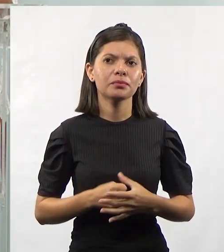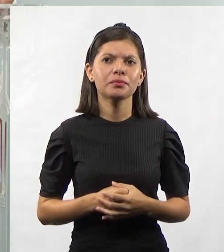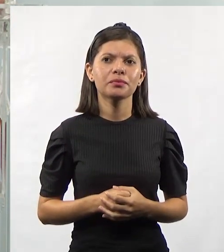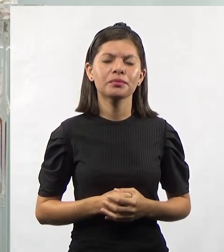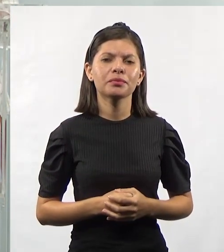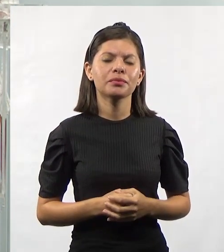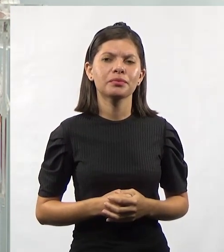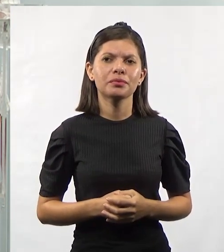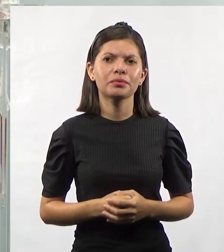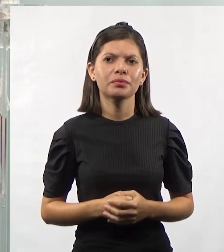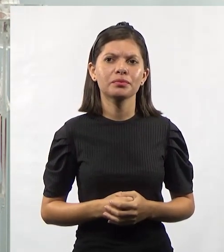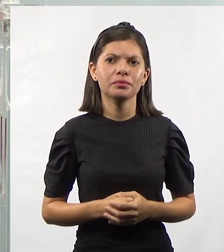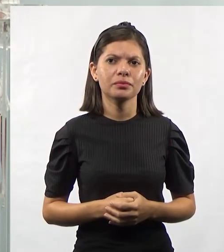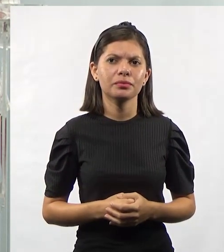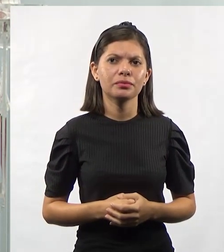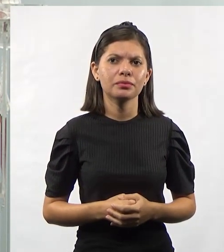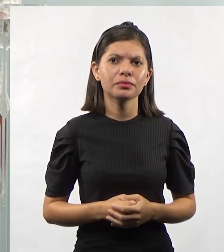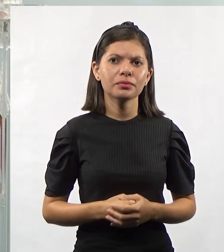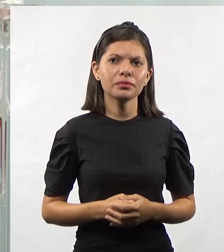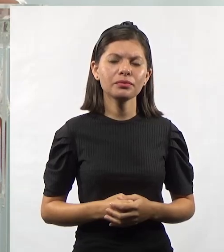sentido de estar